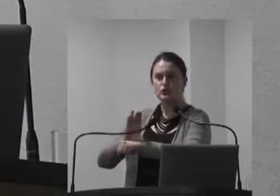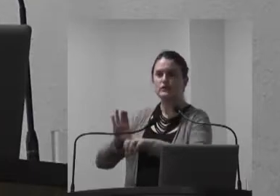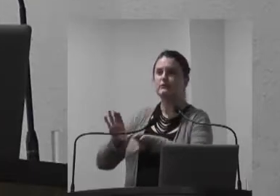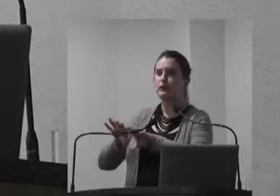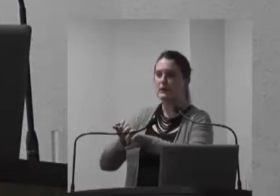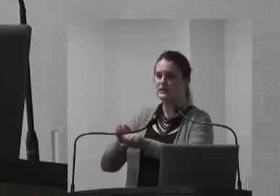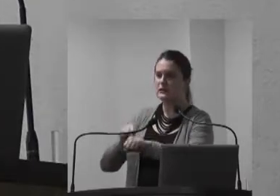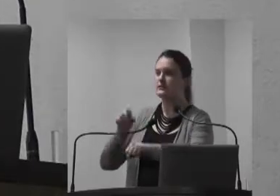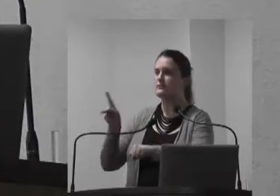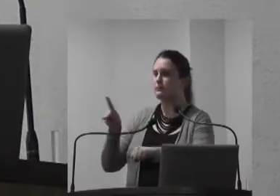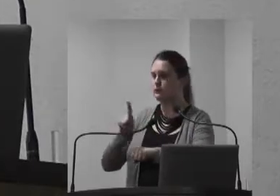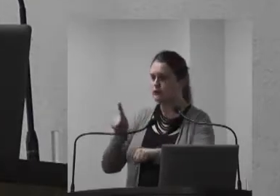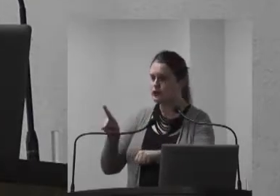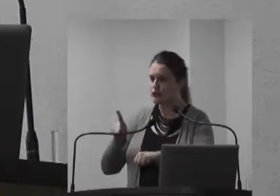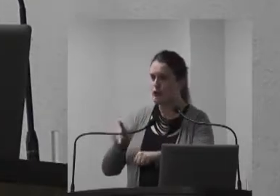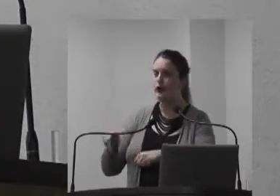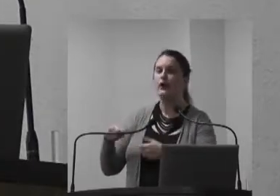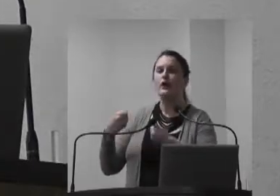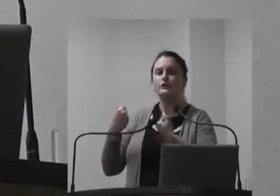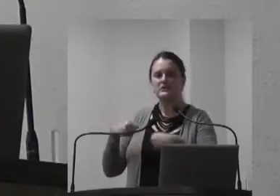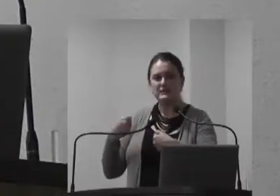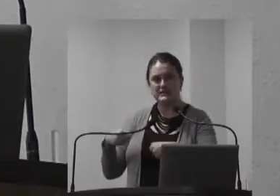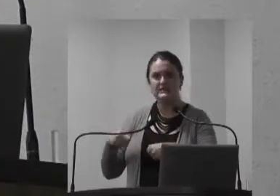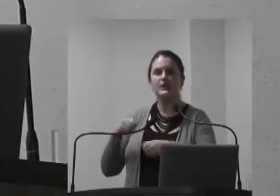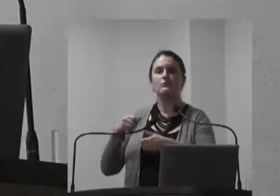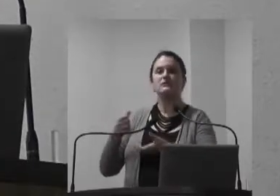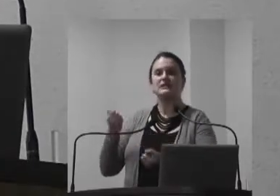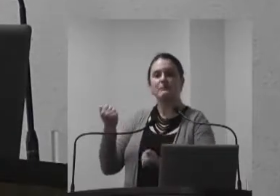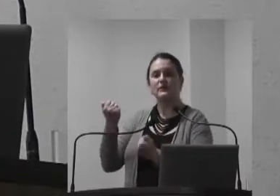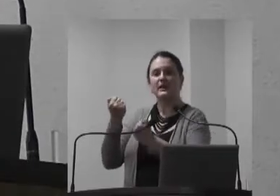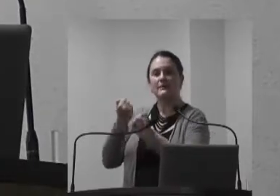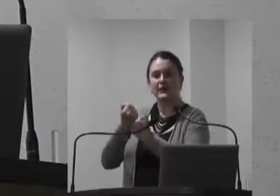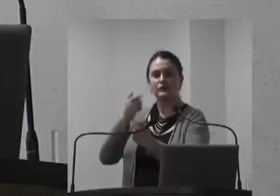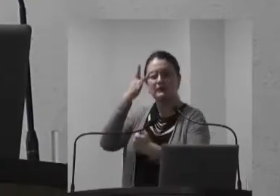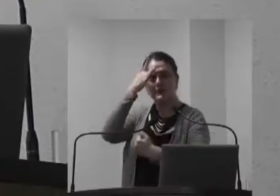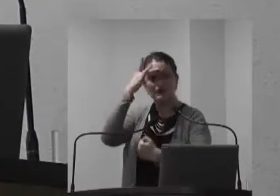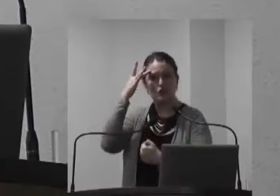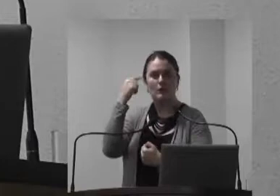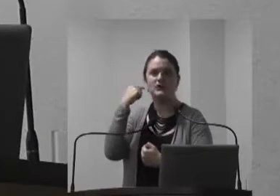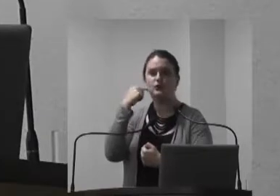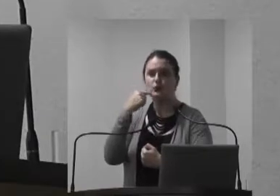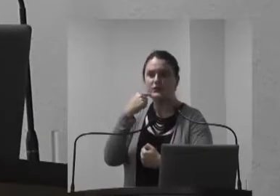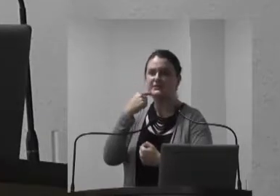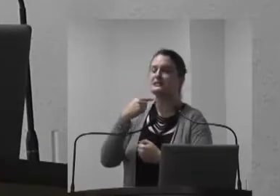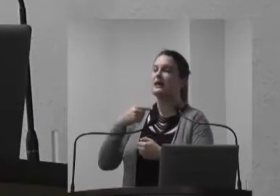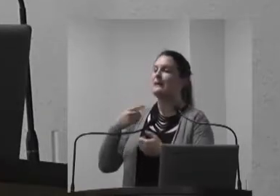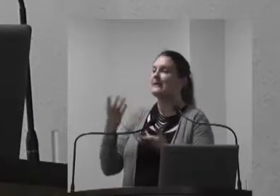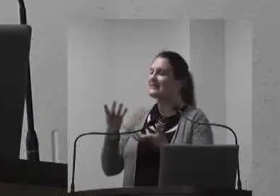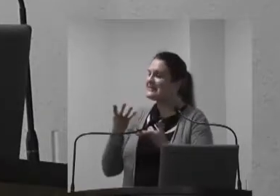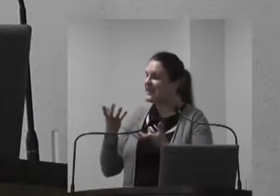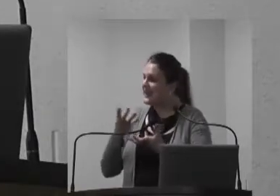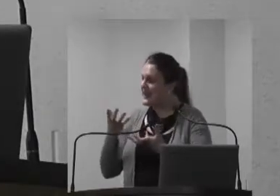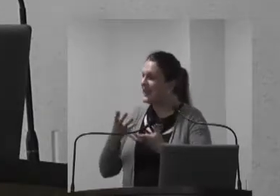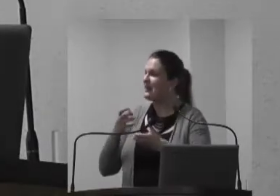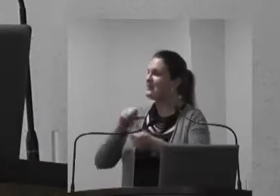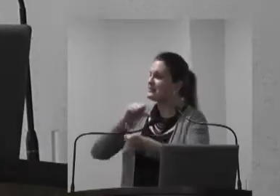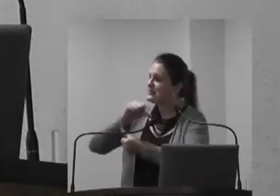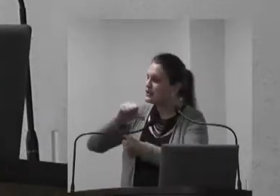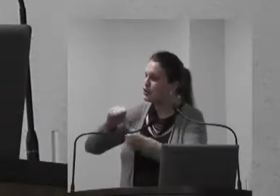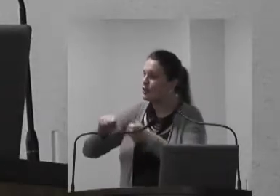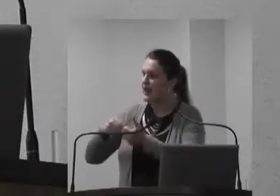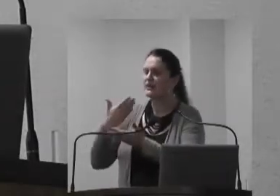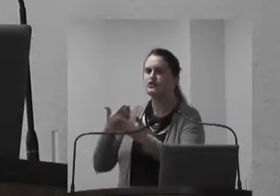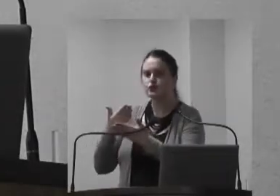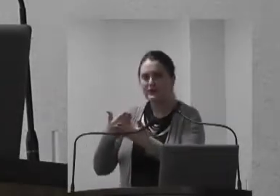precisamos de curso de formações para professor, nós precisamos de empoderamento de pessoas surdas, para eles